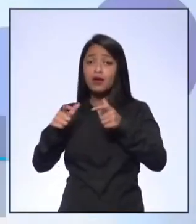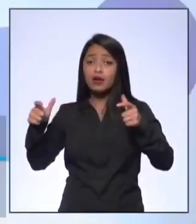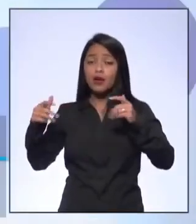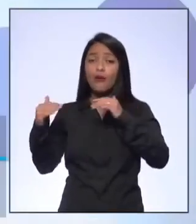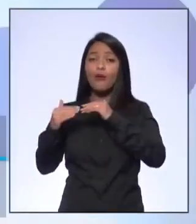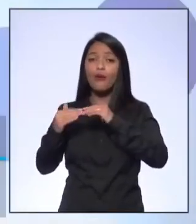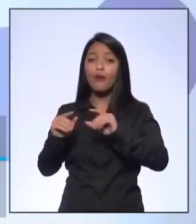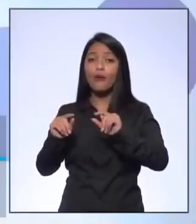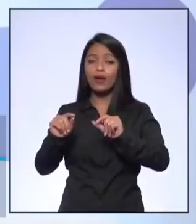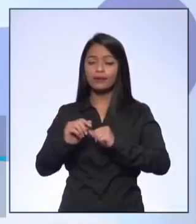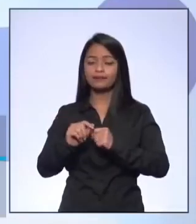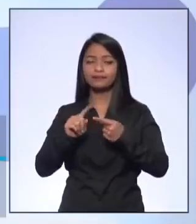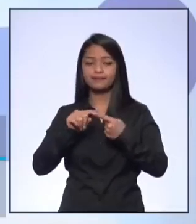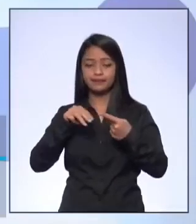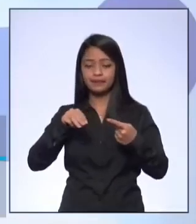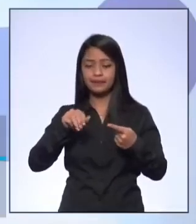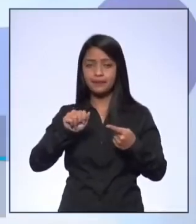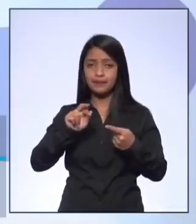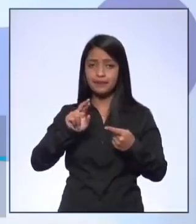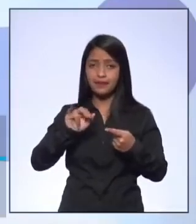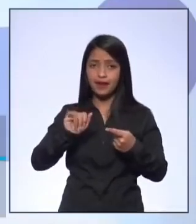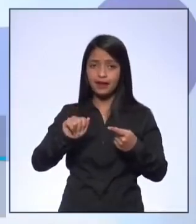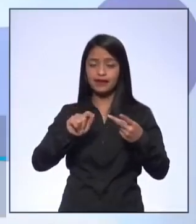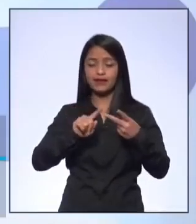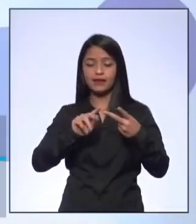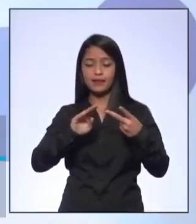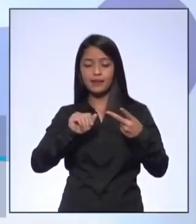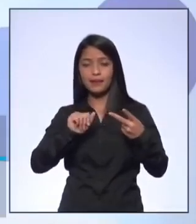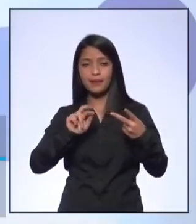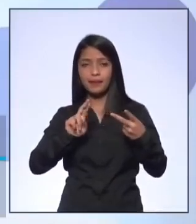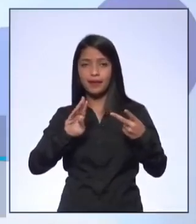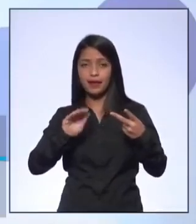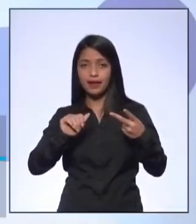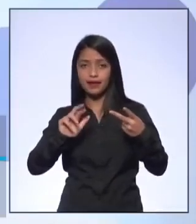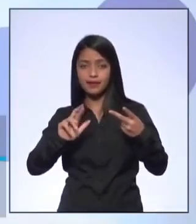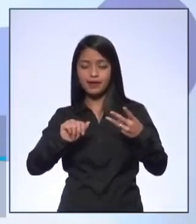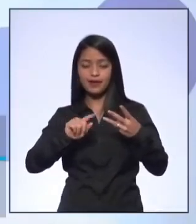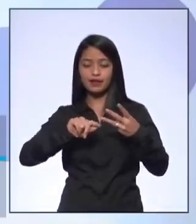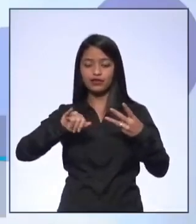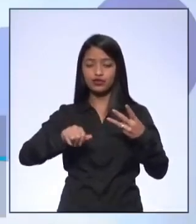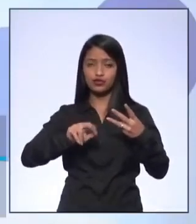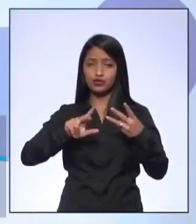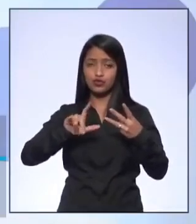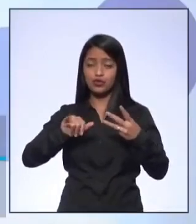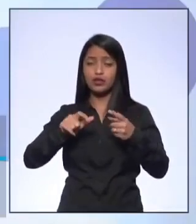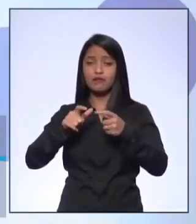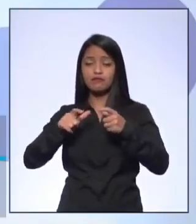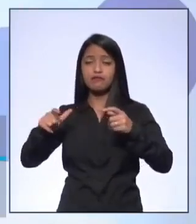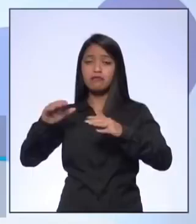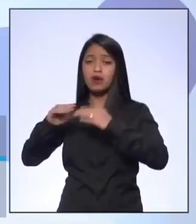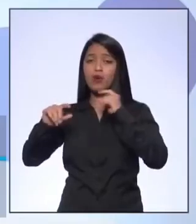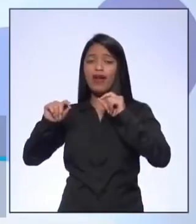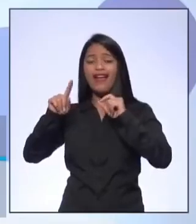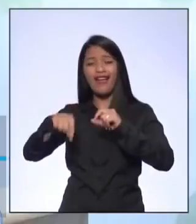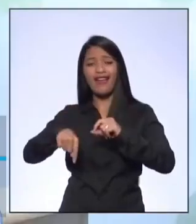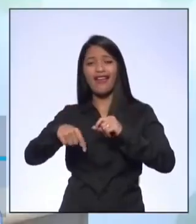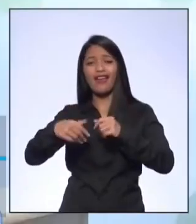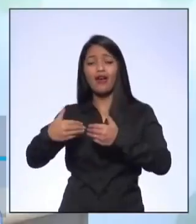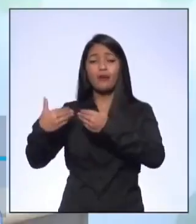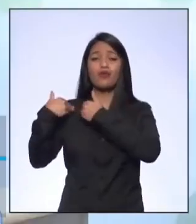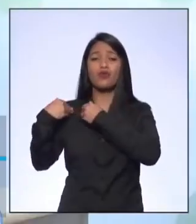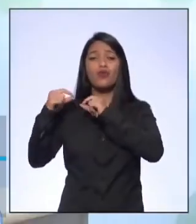ó. A Maria Eduarda, a Bárbara, a Júlia, todos estão dizendo que foram as doenças, está correto?